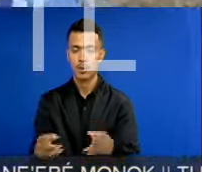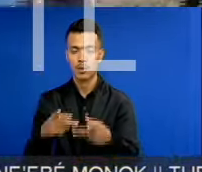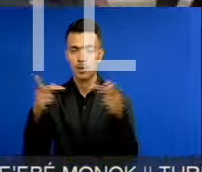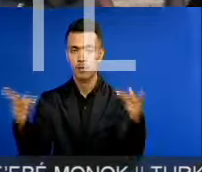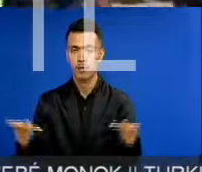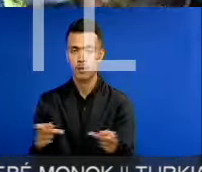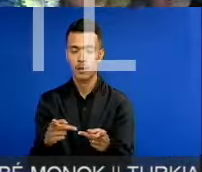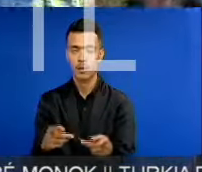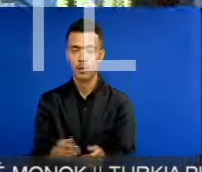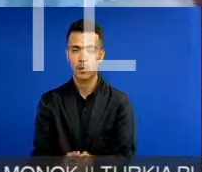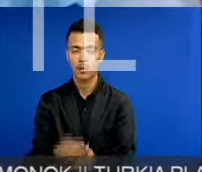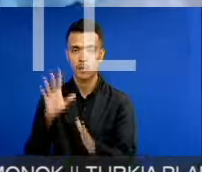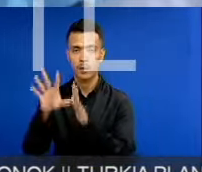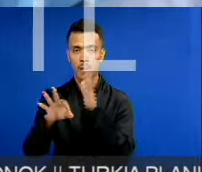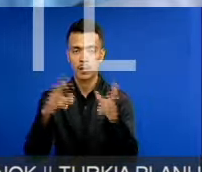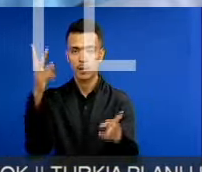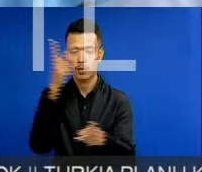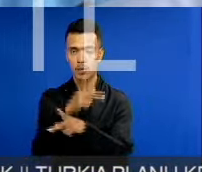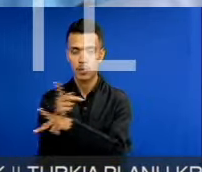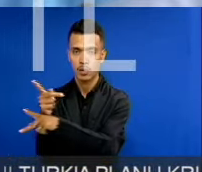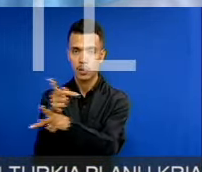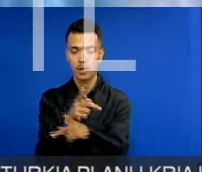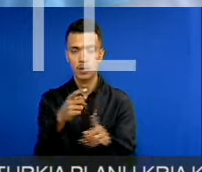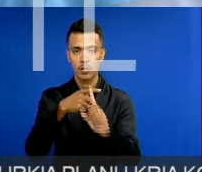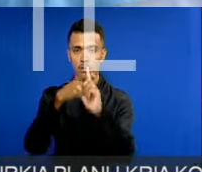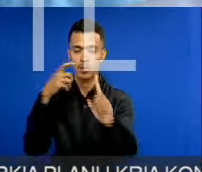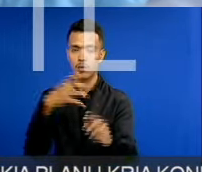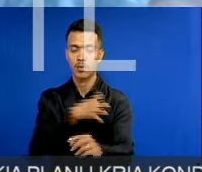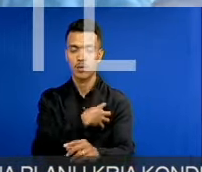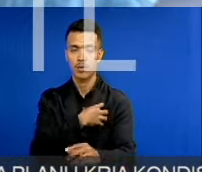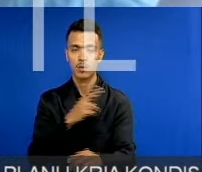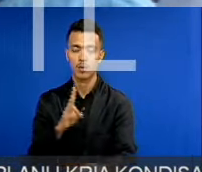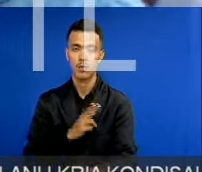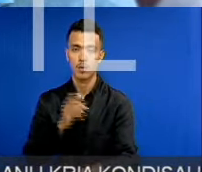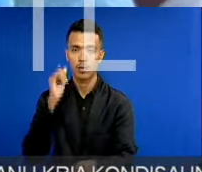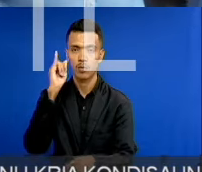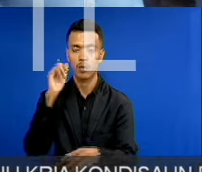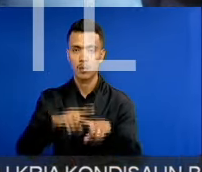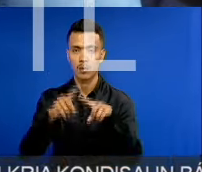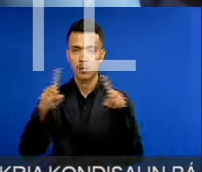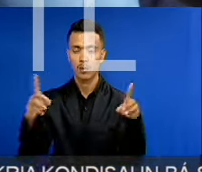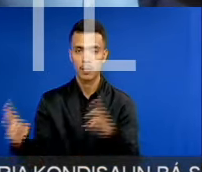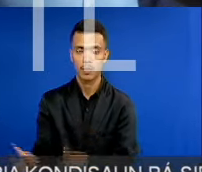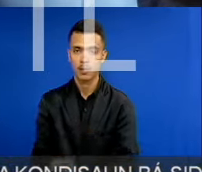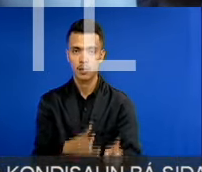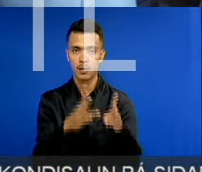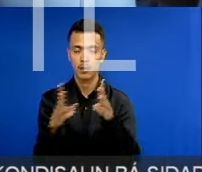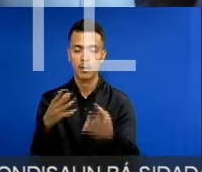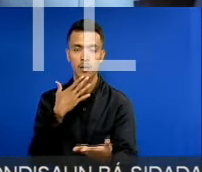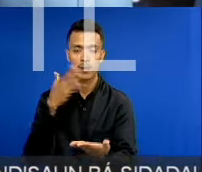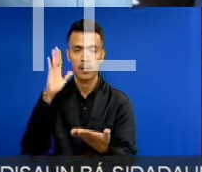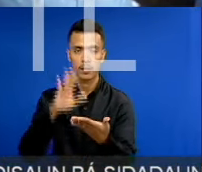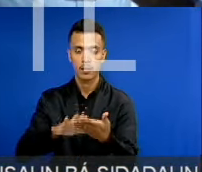Fatin Alembata hetan kontrola husi PNT li esquadra Watulari mai be kondisaun strada at no